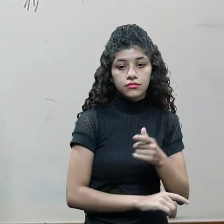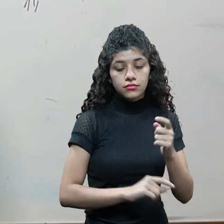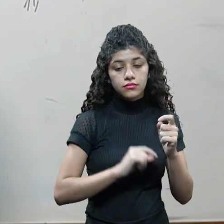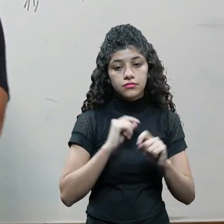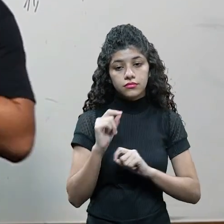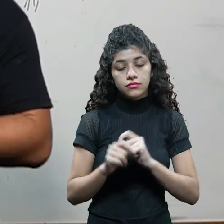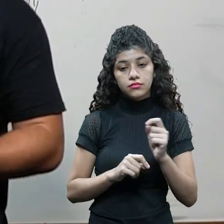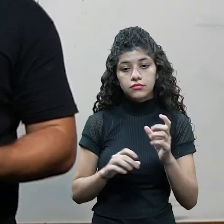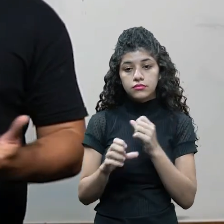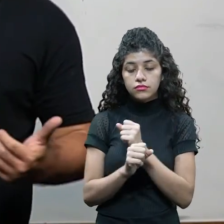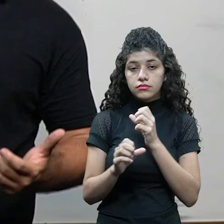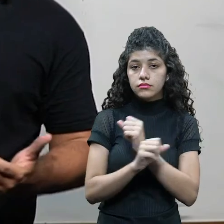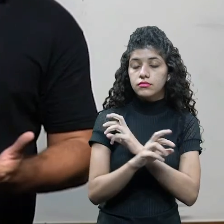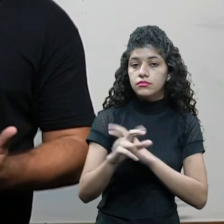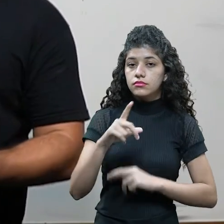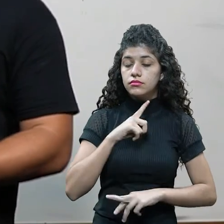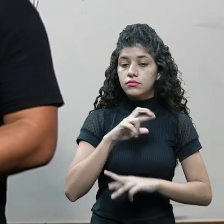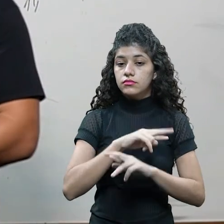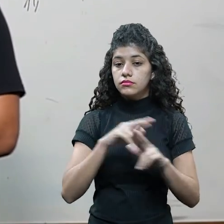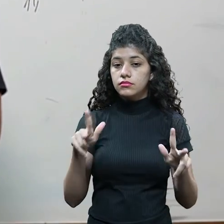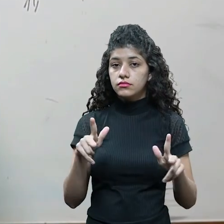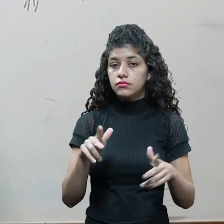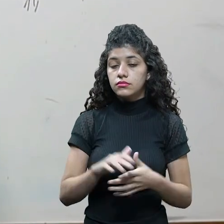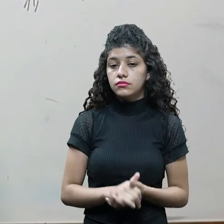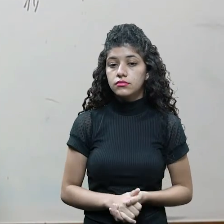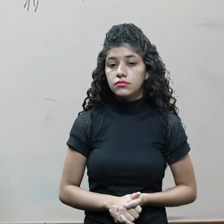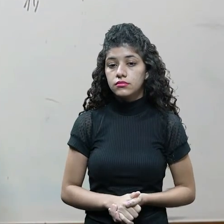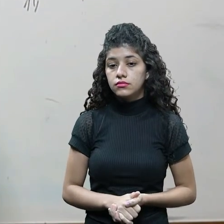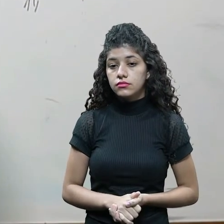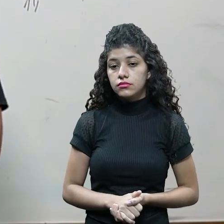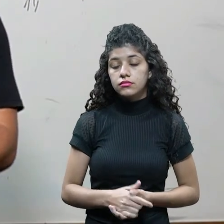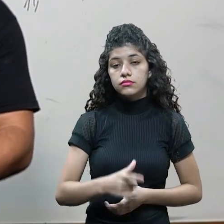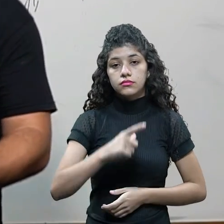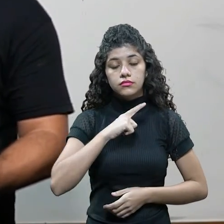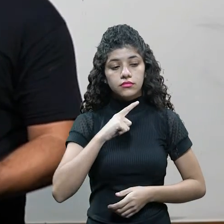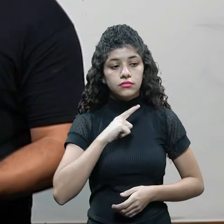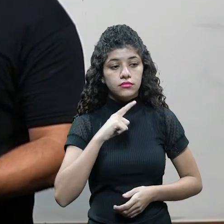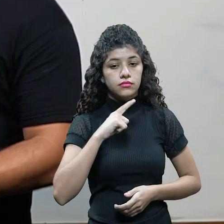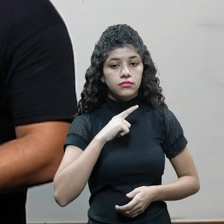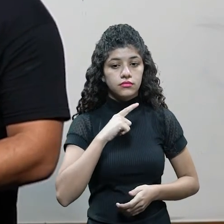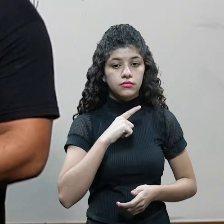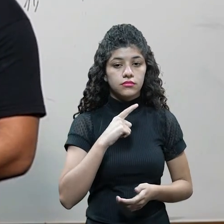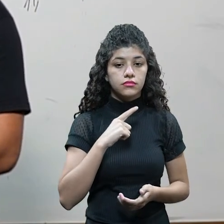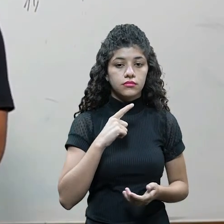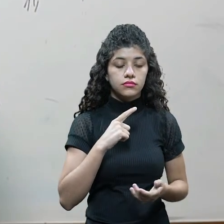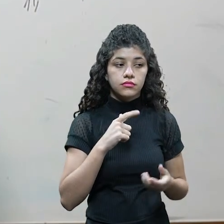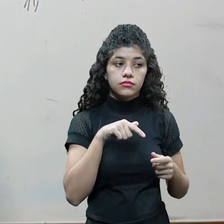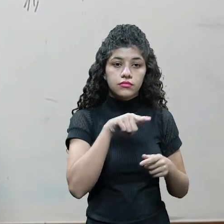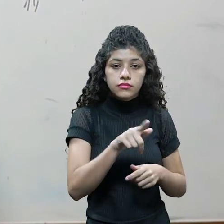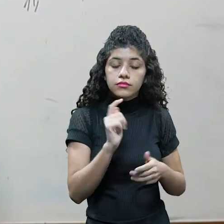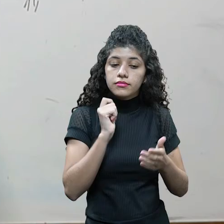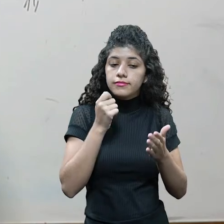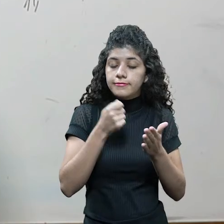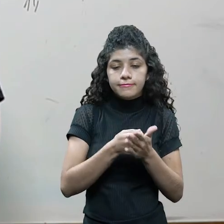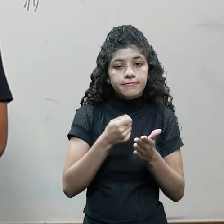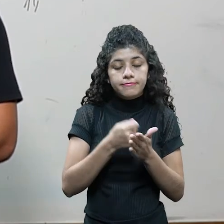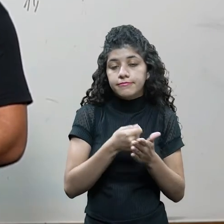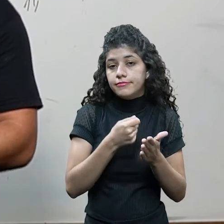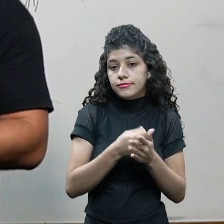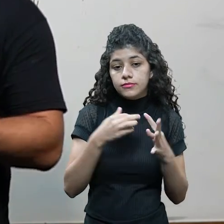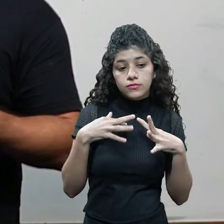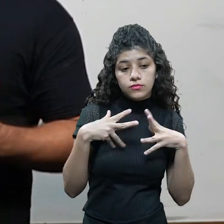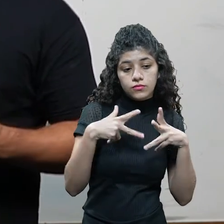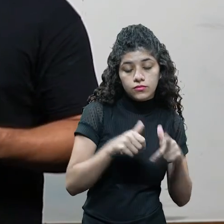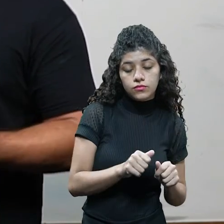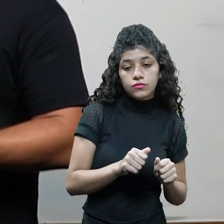é que na contabilidade é uma diferença muito grande entre ter propriedade e ter posse. Enquanto eu não acabar de pagar aquele bem financiado,